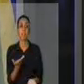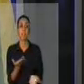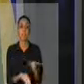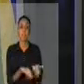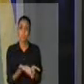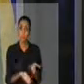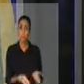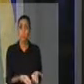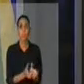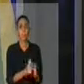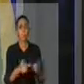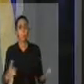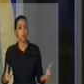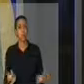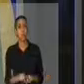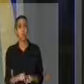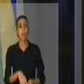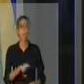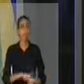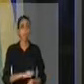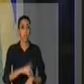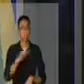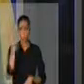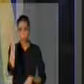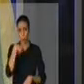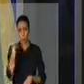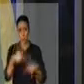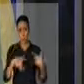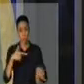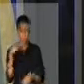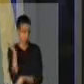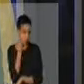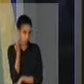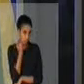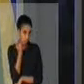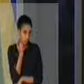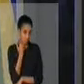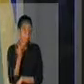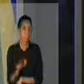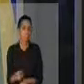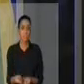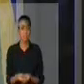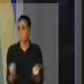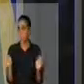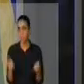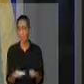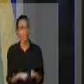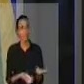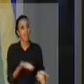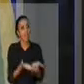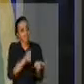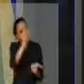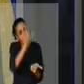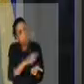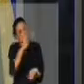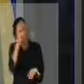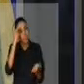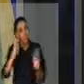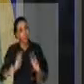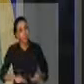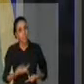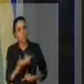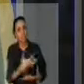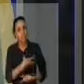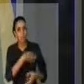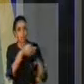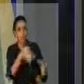em produção, uma carga de trabalho exaustiva, não permitindo muitas vezes um atendimento diferenciado e humanizado aos